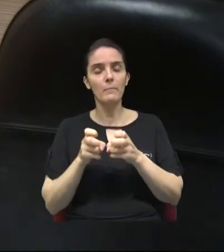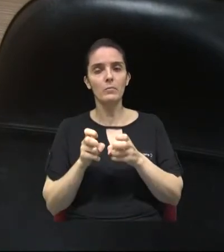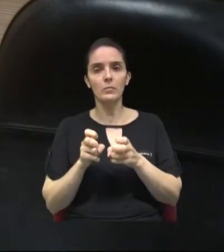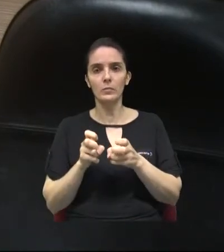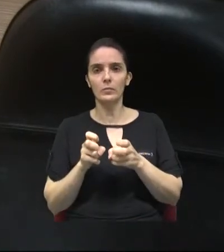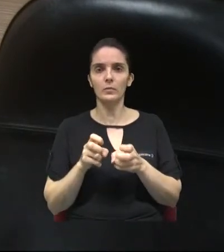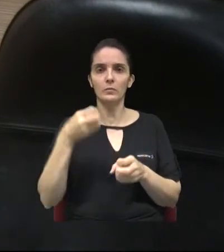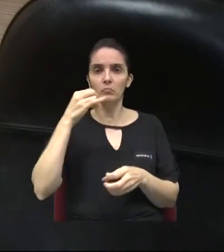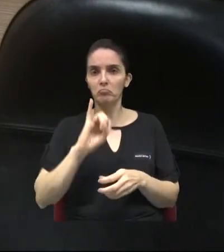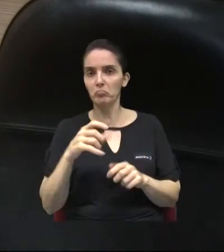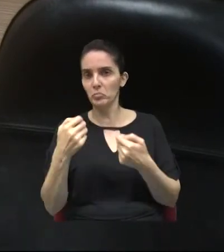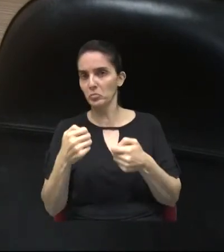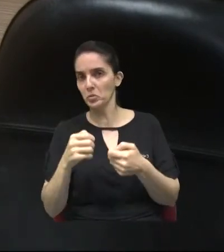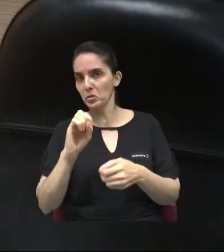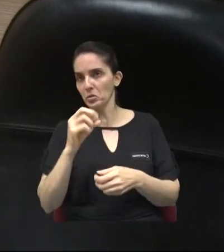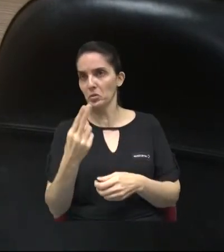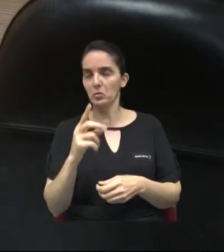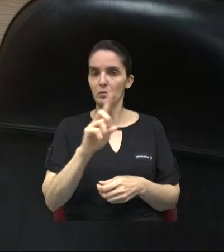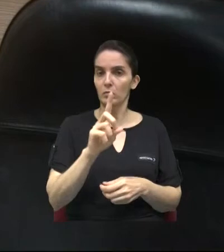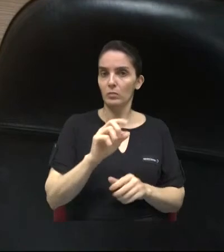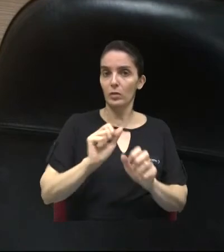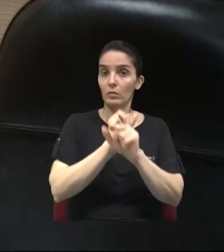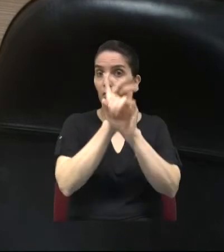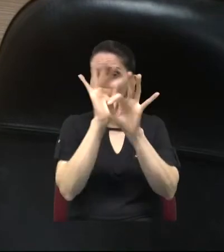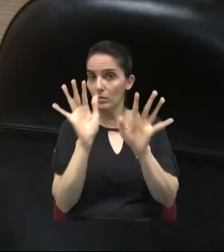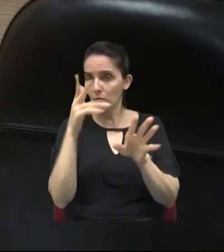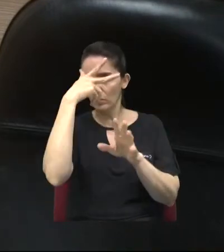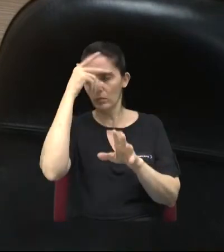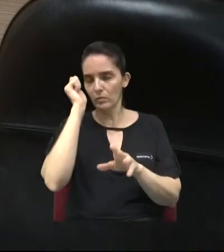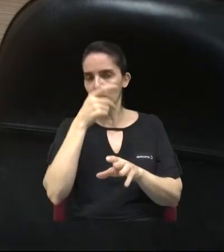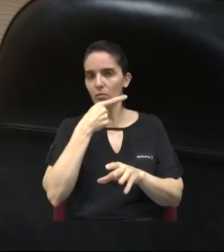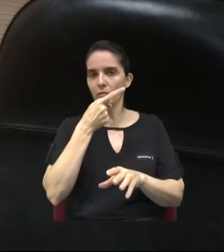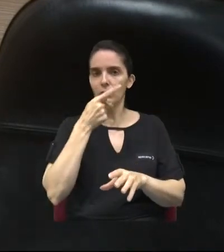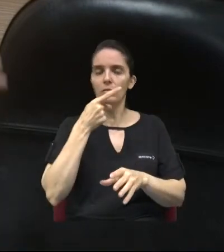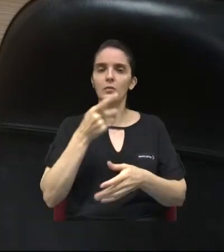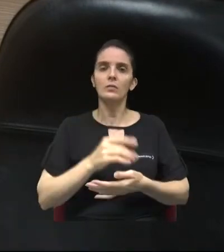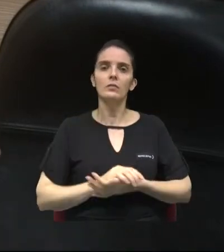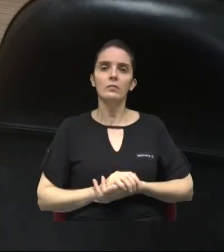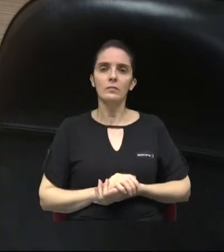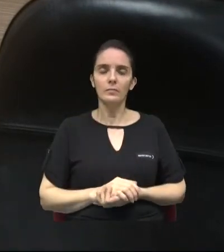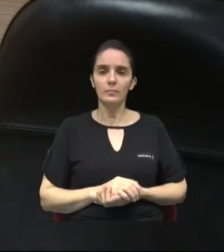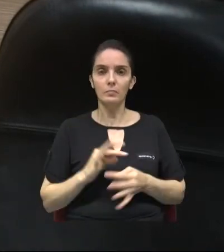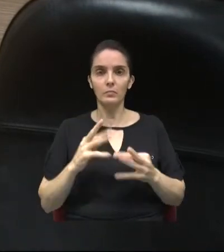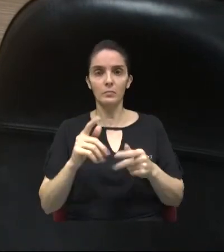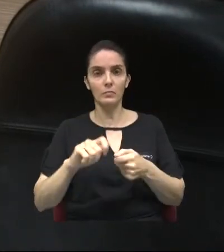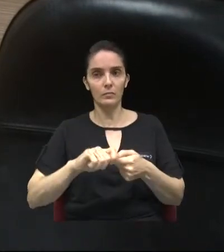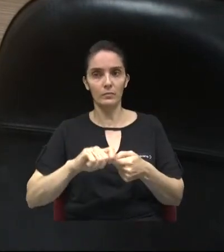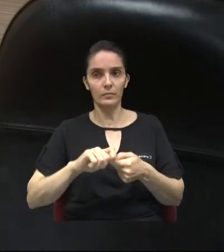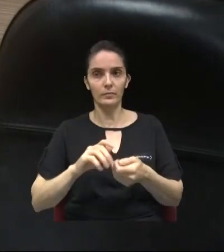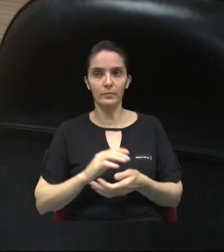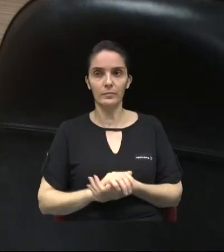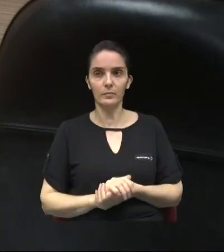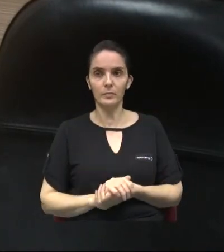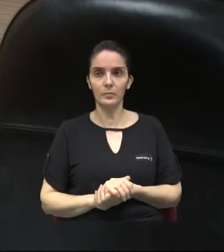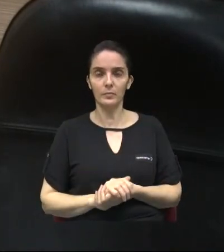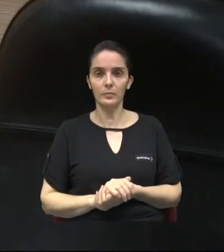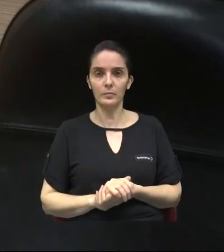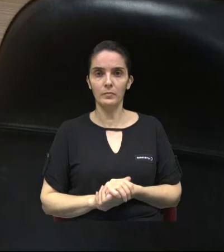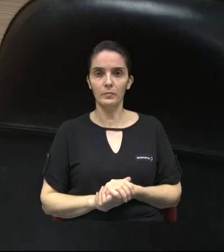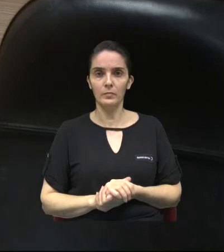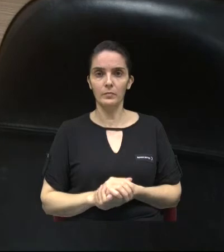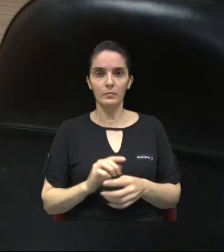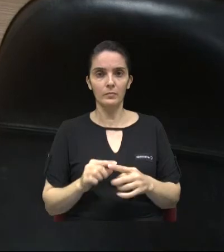a necessidade, o esclarecimento do Executivo, que tem que prestar conta disso que está fazendo. Agora,